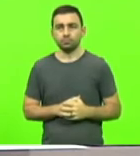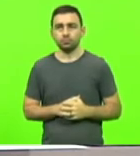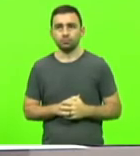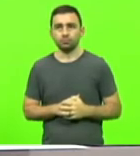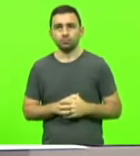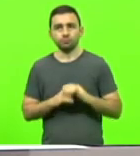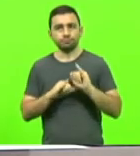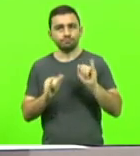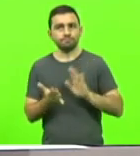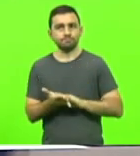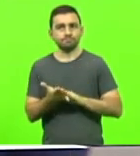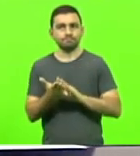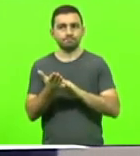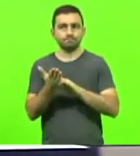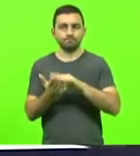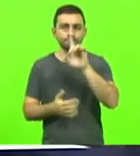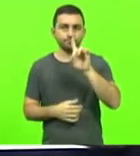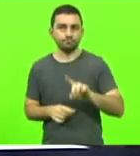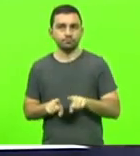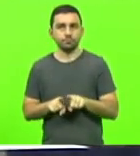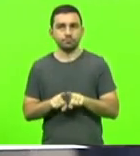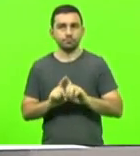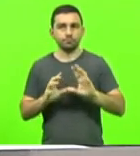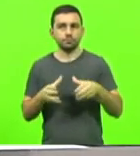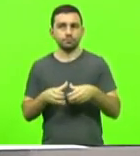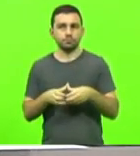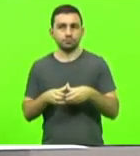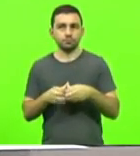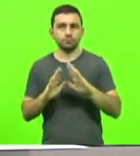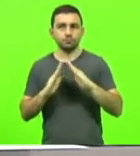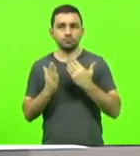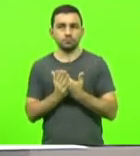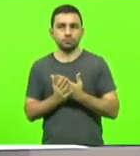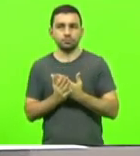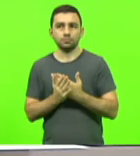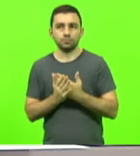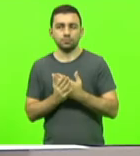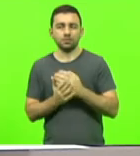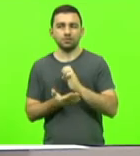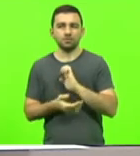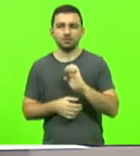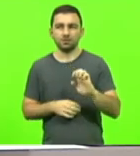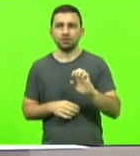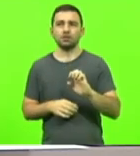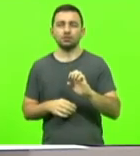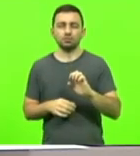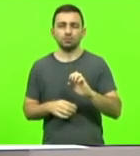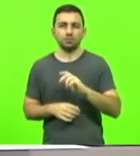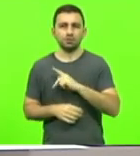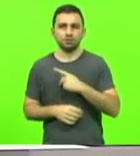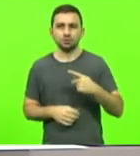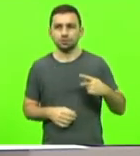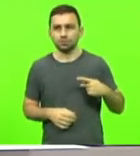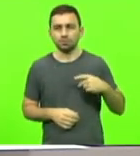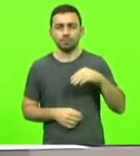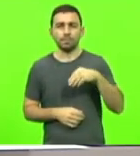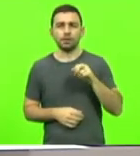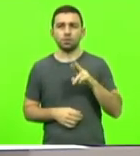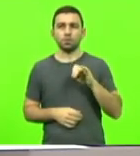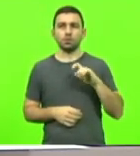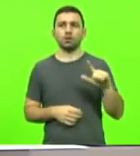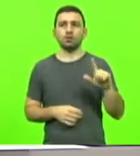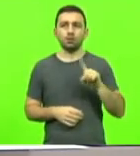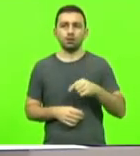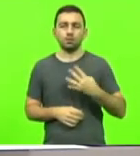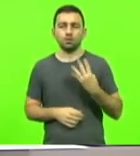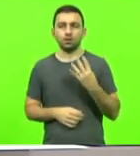manifestando aplauso à direção e toda a equipe do Colégio Evangélico Pastor Manuel Germano de Miranda, pelos